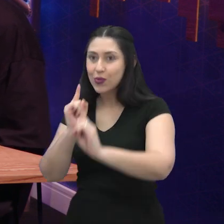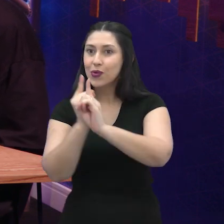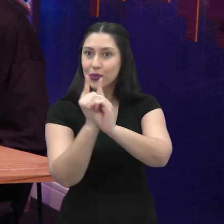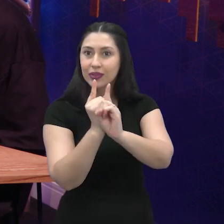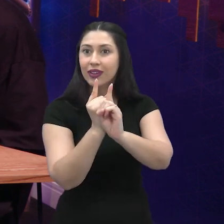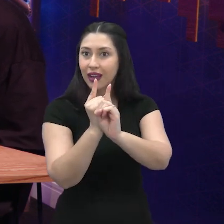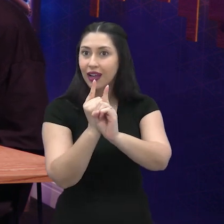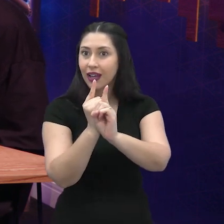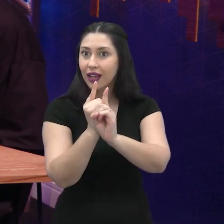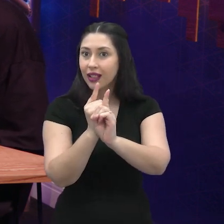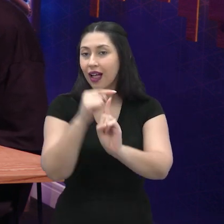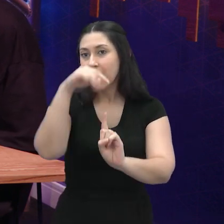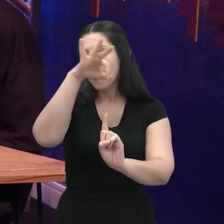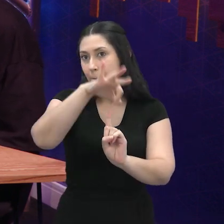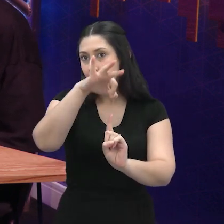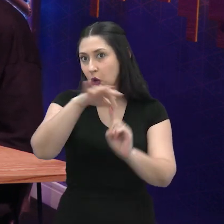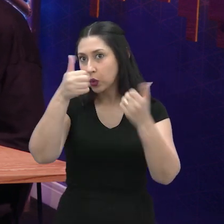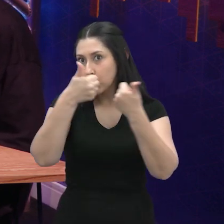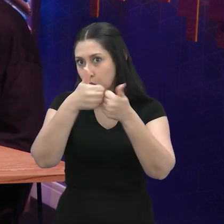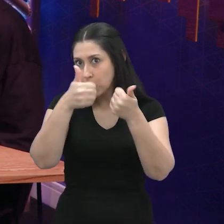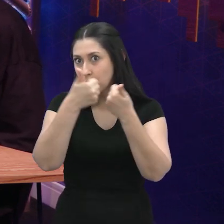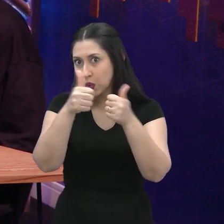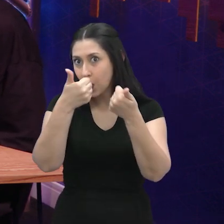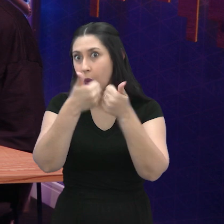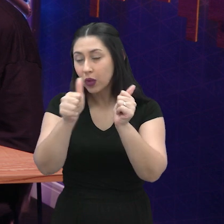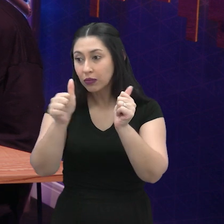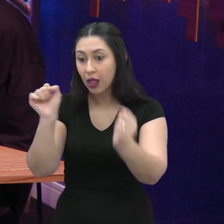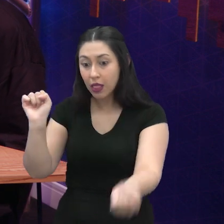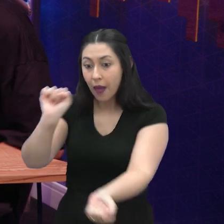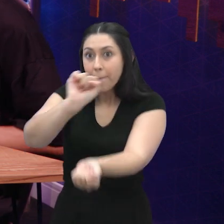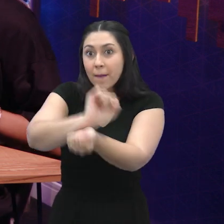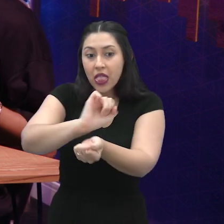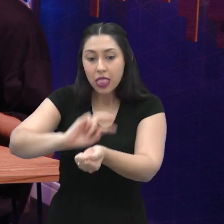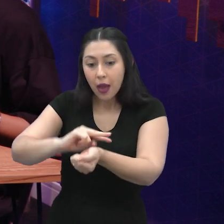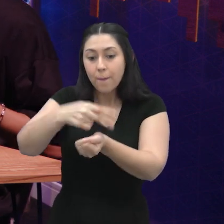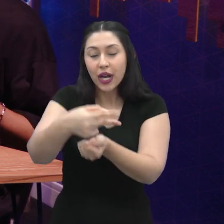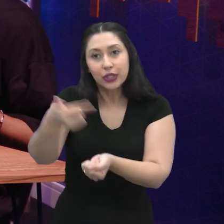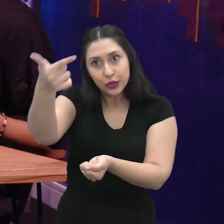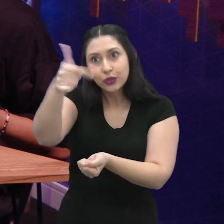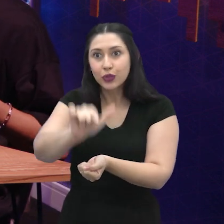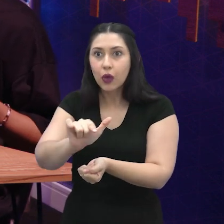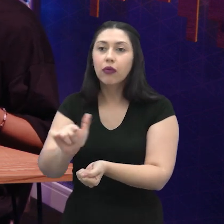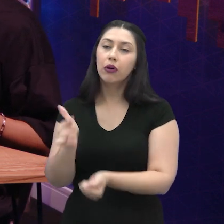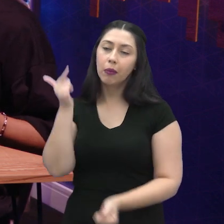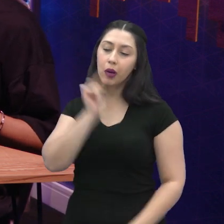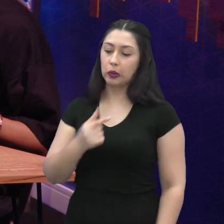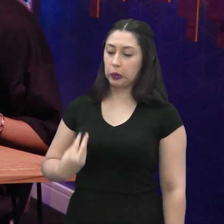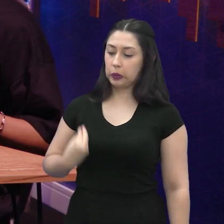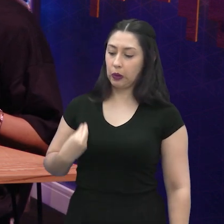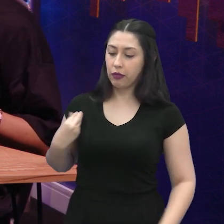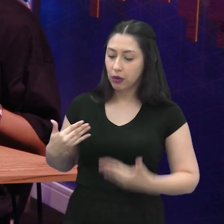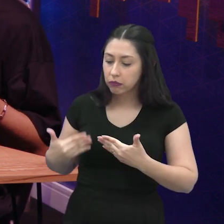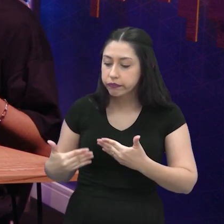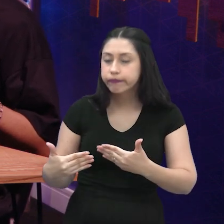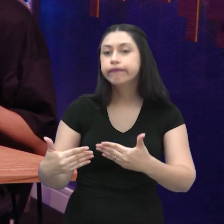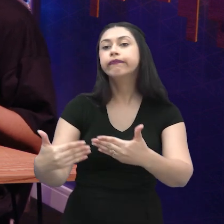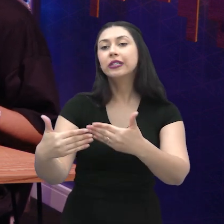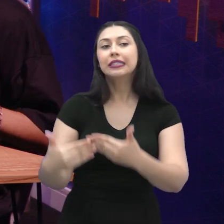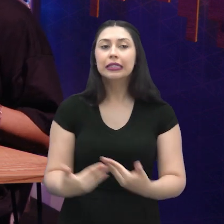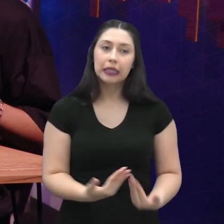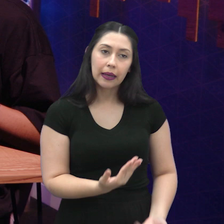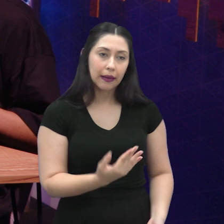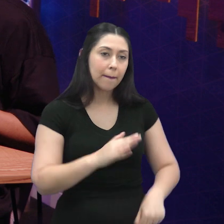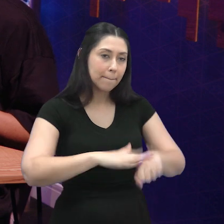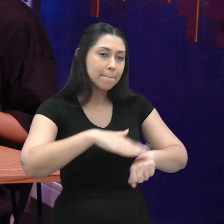ela no ônibus, né? Para que eles pudessem fazer novamente essa troca de dinheiro e